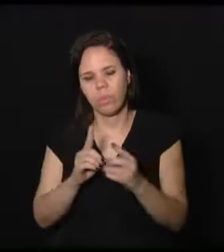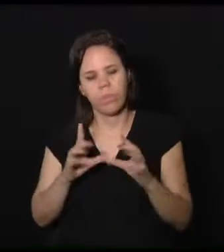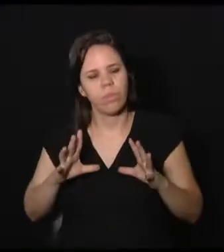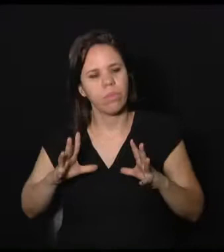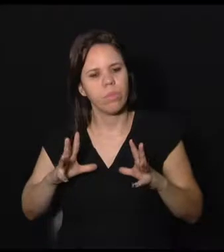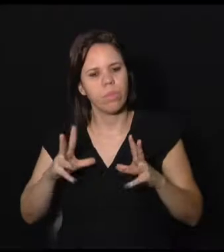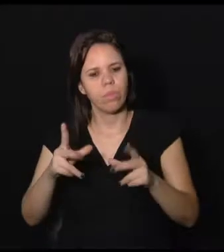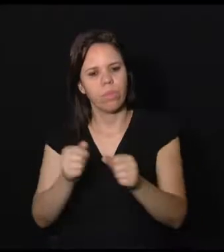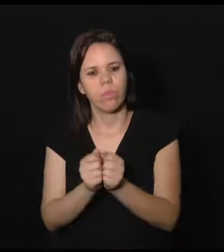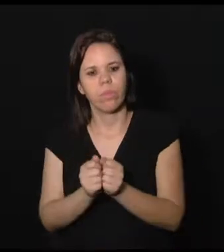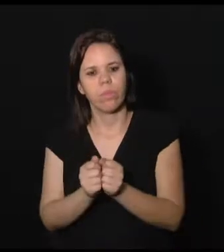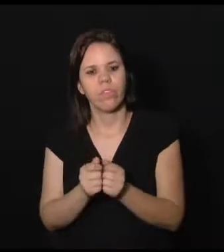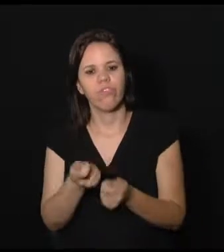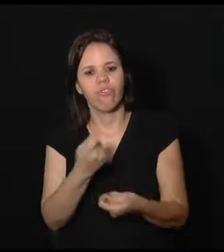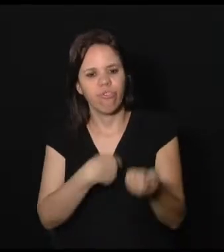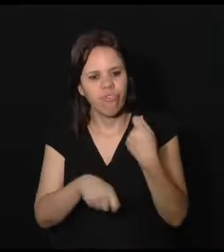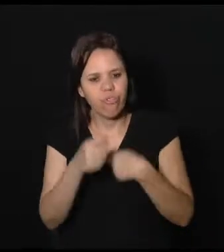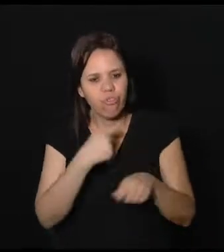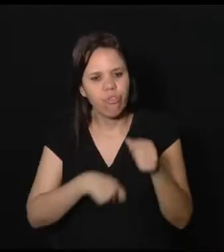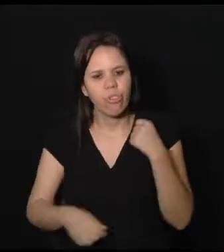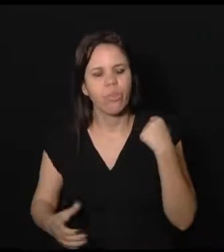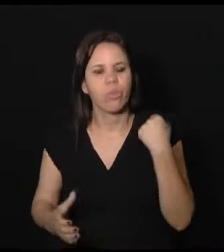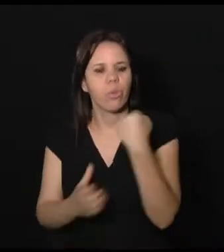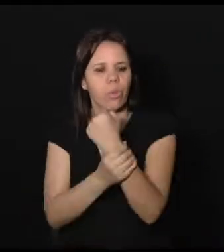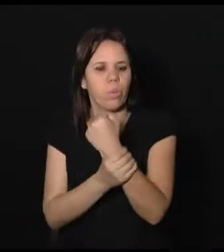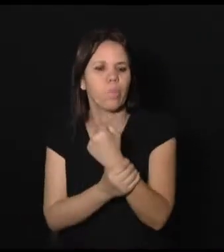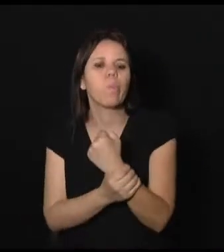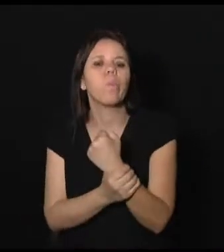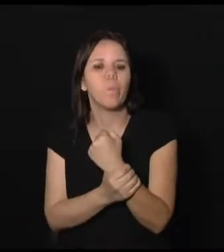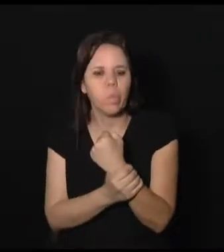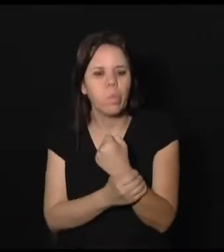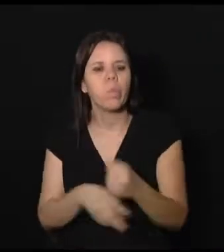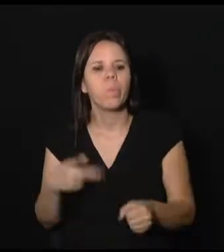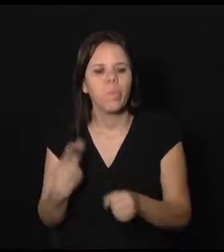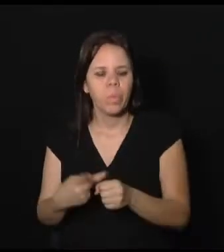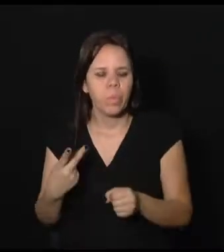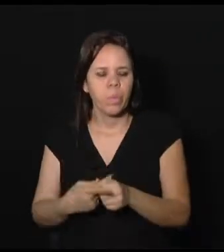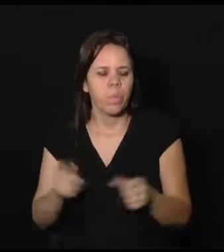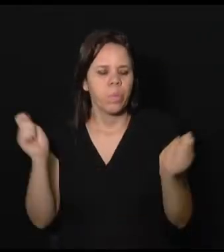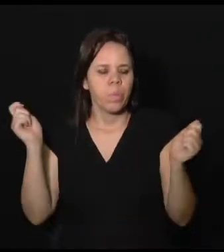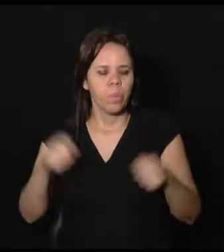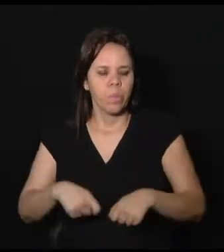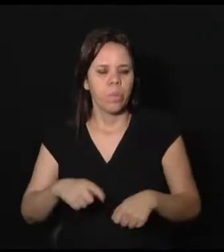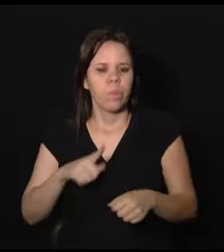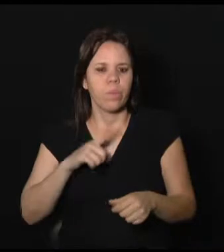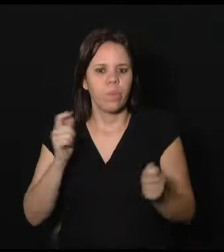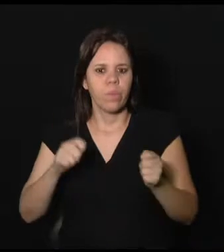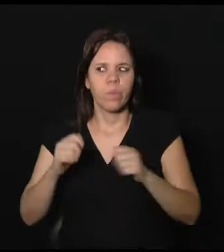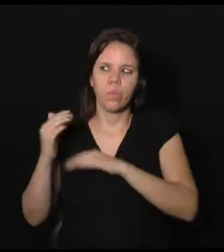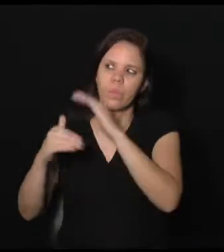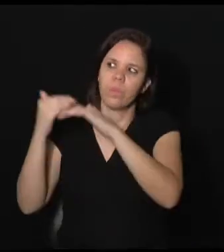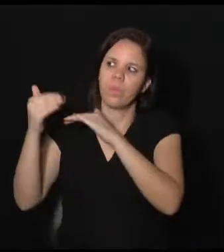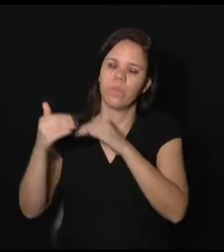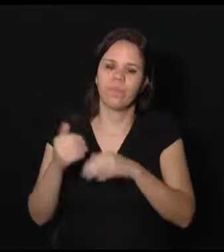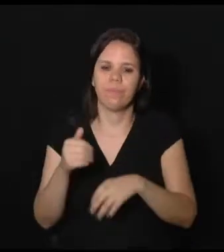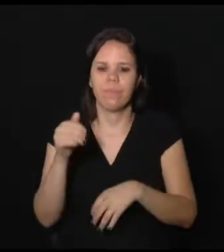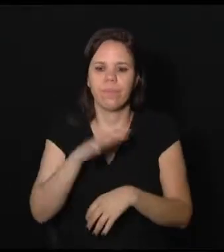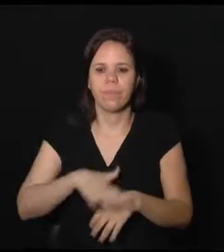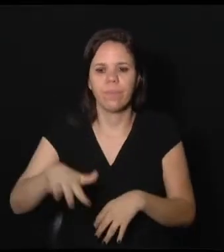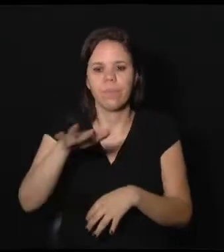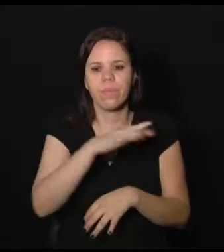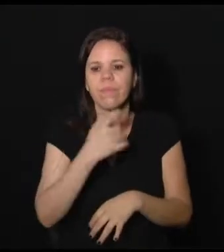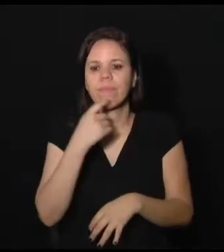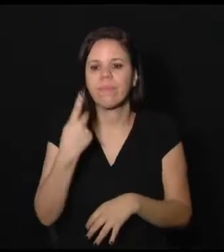de gerenciamento de risco e segurança de cargas, também é um potencial que poderia ser desenvolvido aqui na nossa região